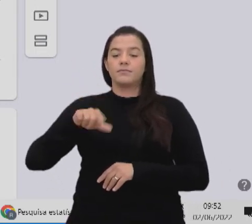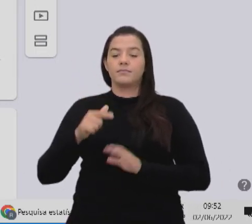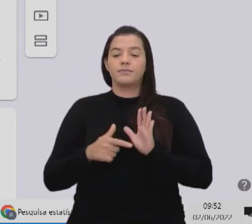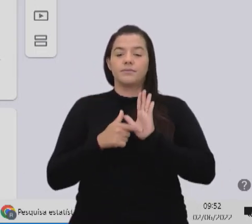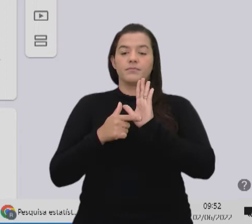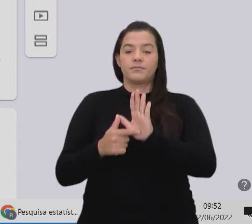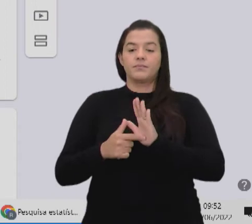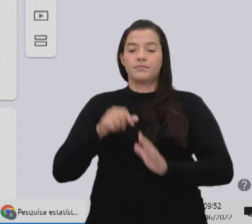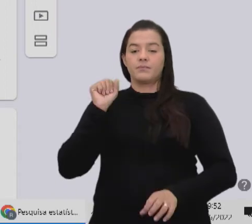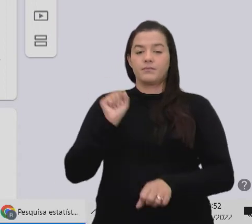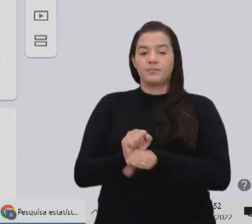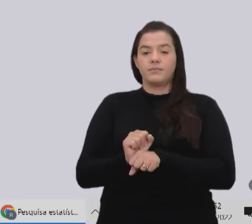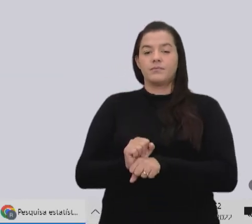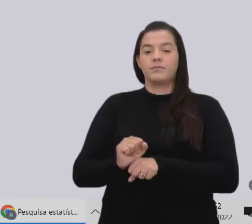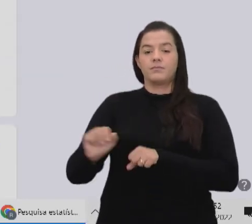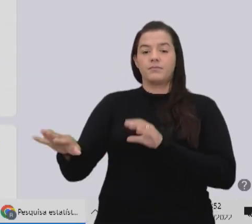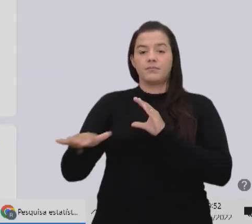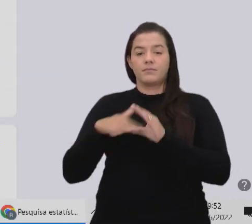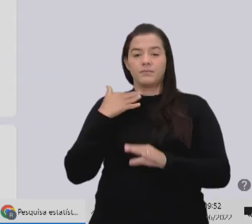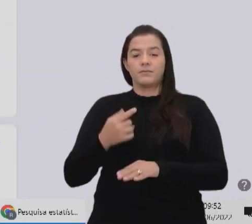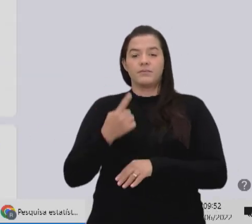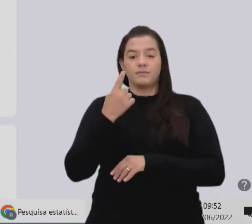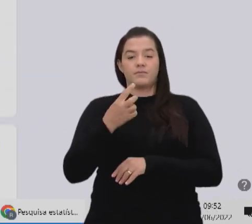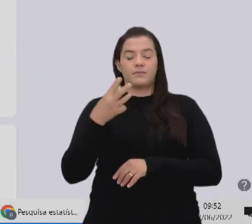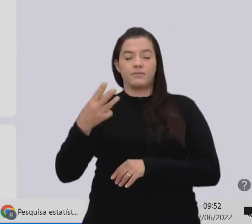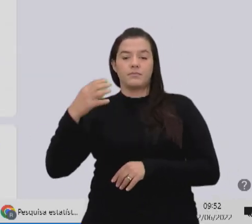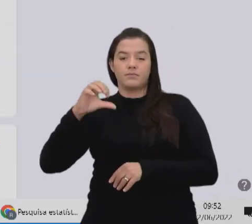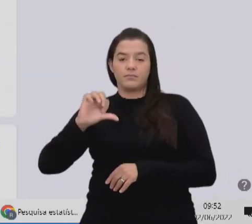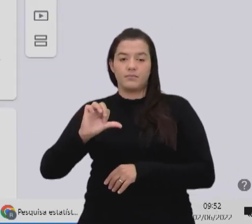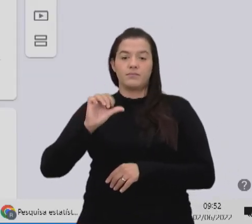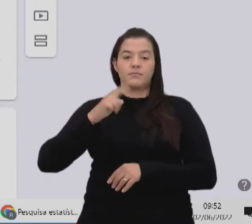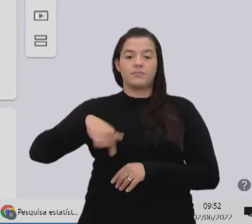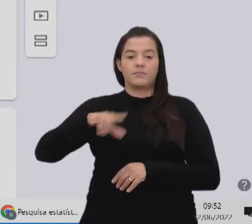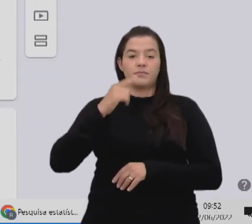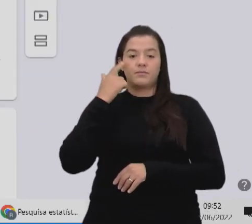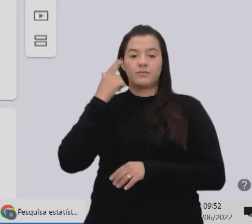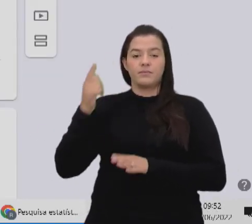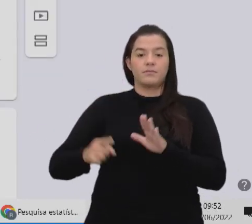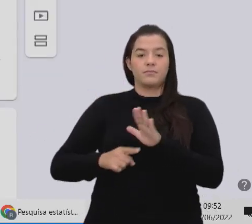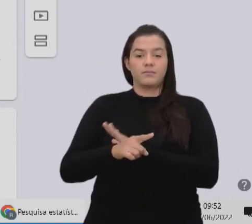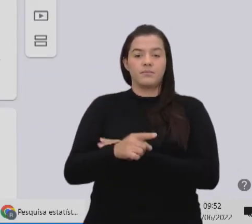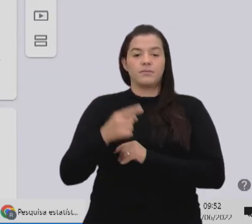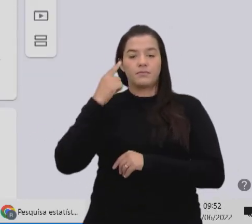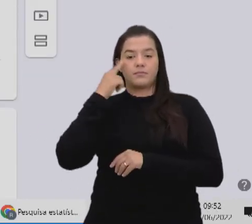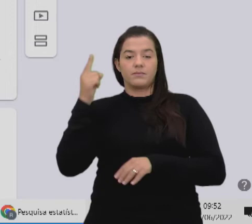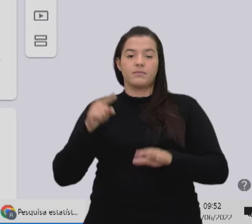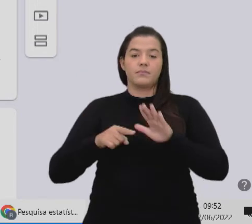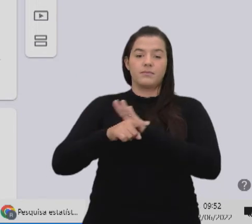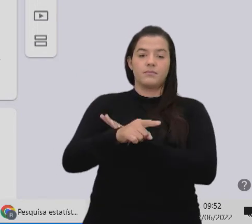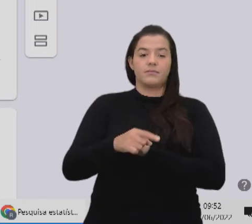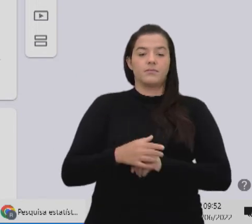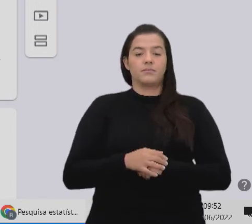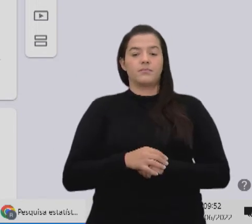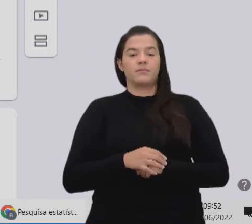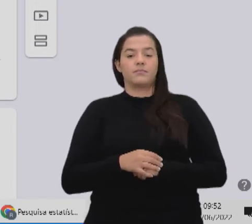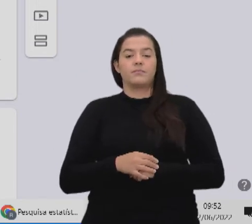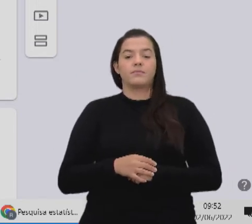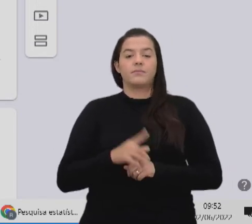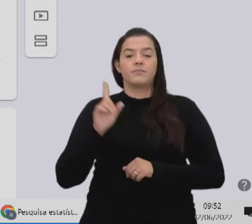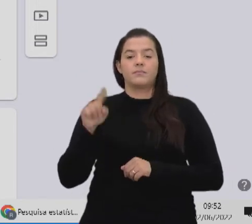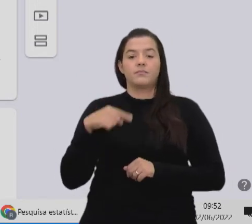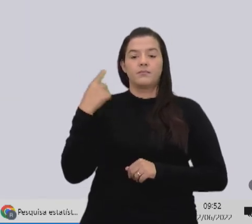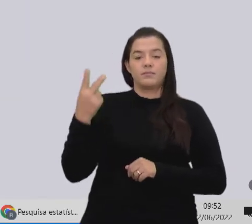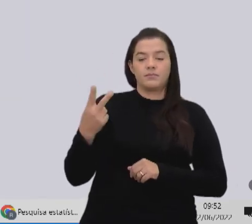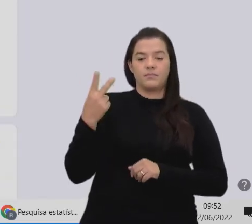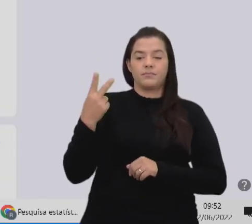E eu parei quando obtive 139. Tudo bem? Entendi. Então, se a gente clicar aqui, ó, no primeiro campozinho é a pergunta. Certo? Certo. No segundo,